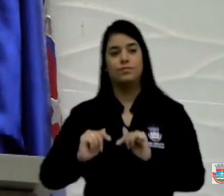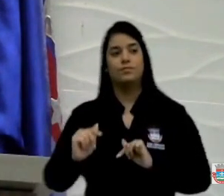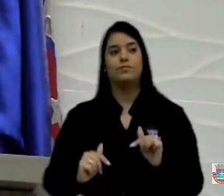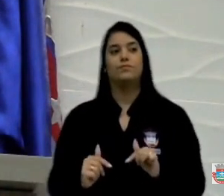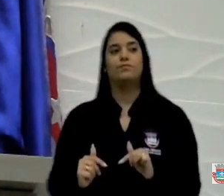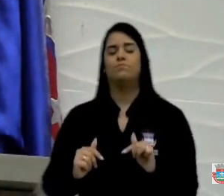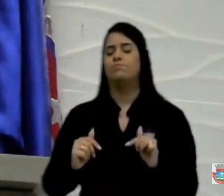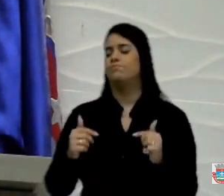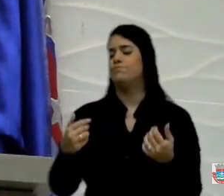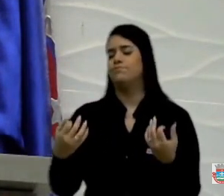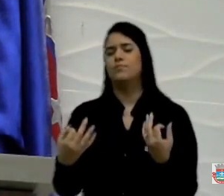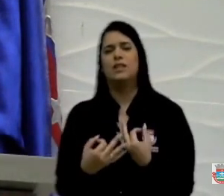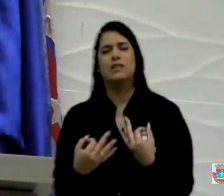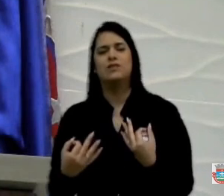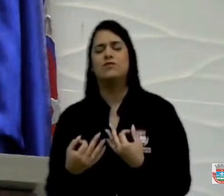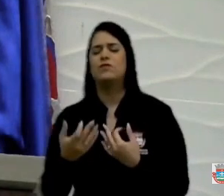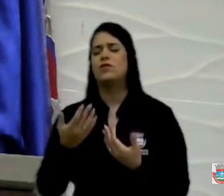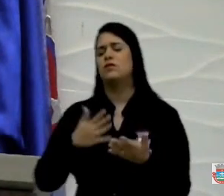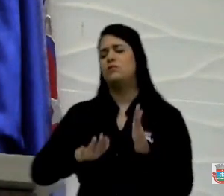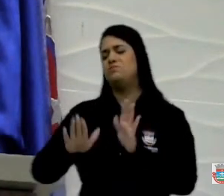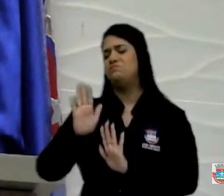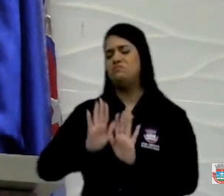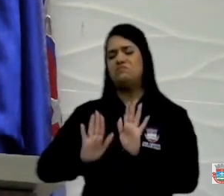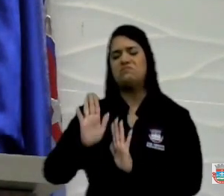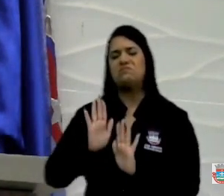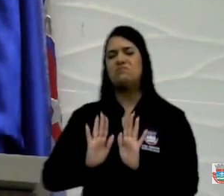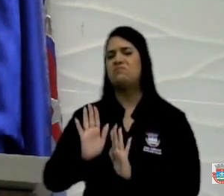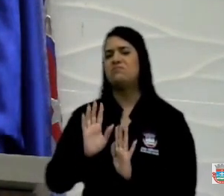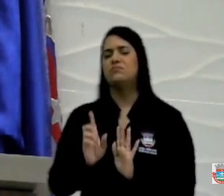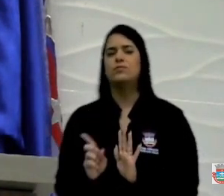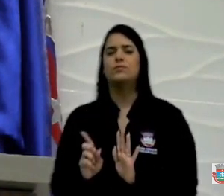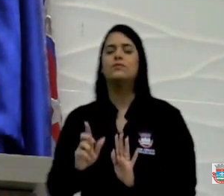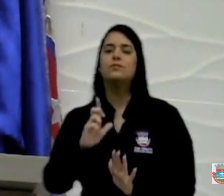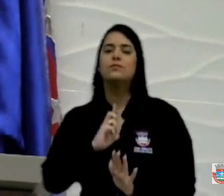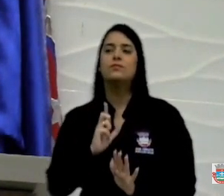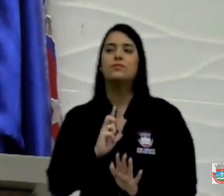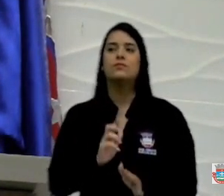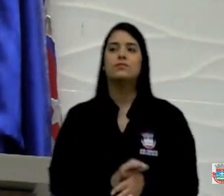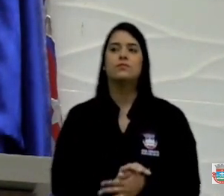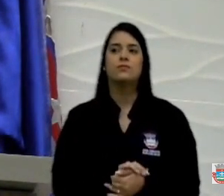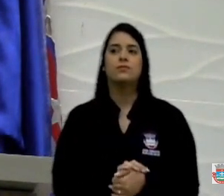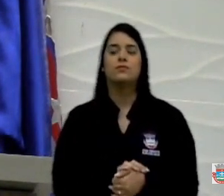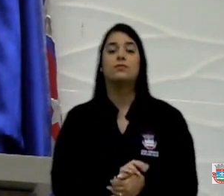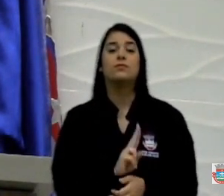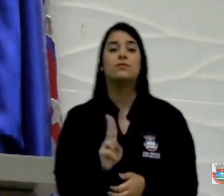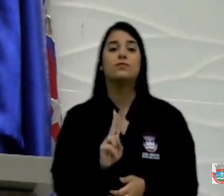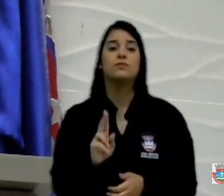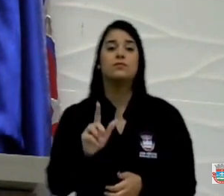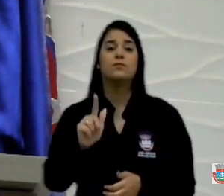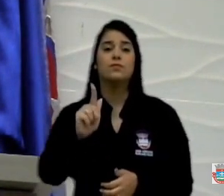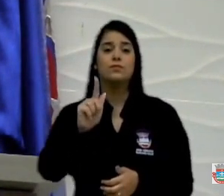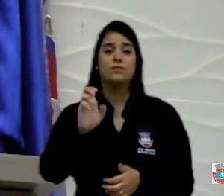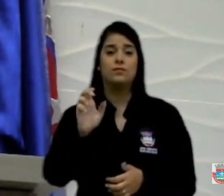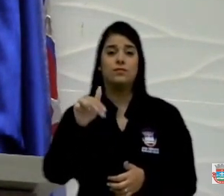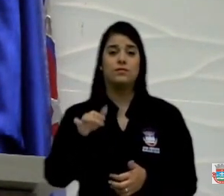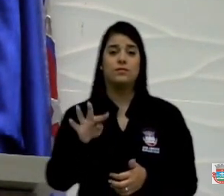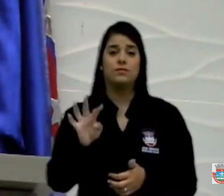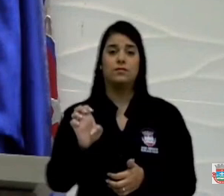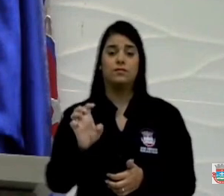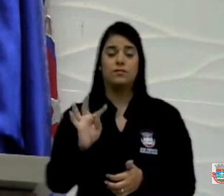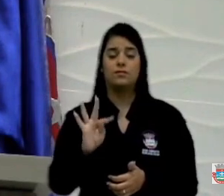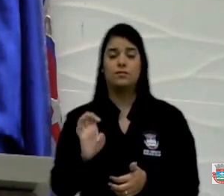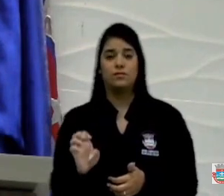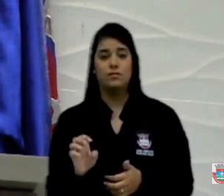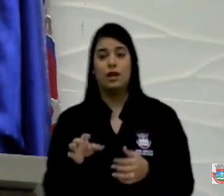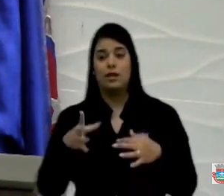excelência, seja no atendimento ou na execução dos serviços lá existentes. Então, em nome de Janete, parabenizo todos que fazem a